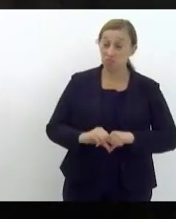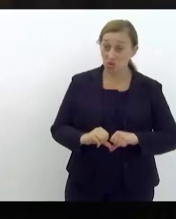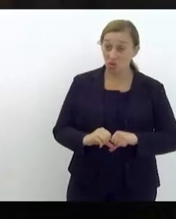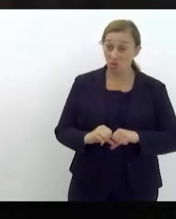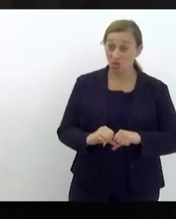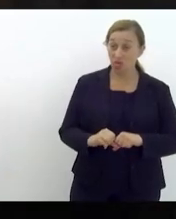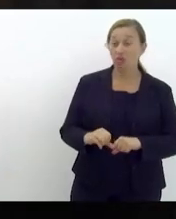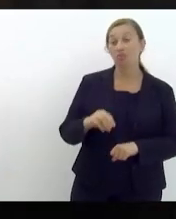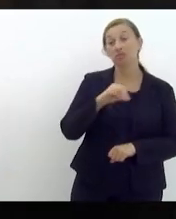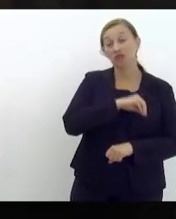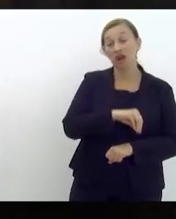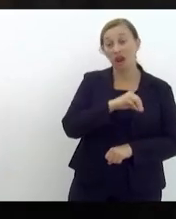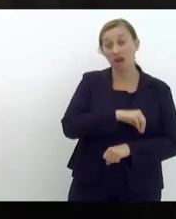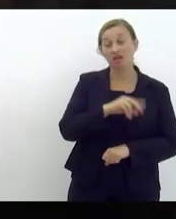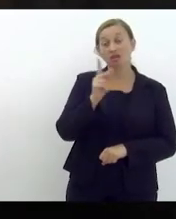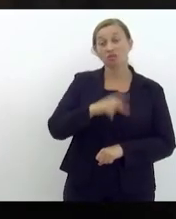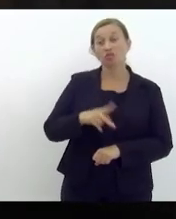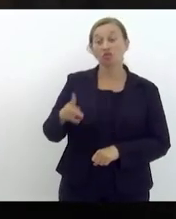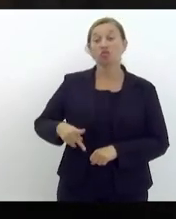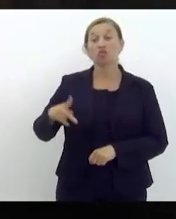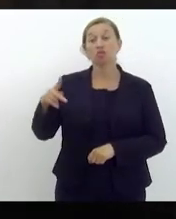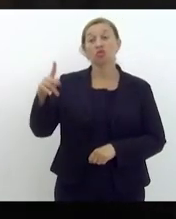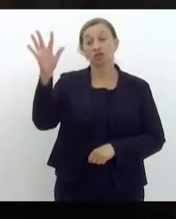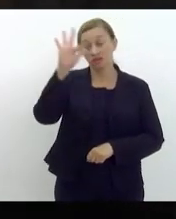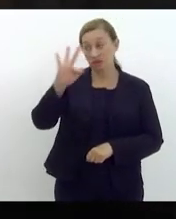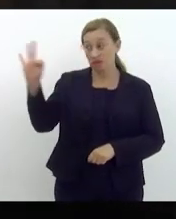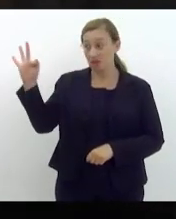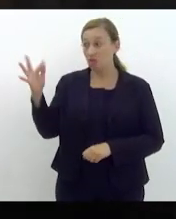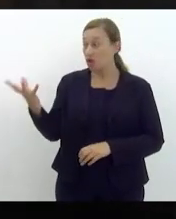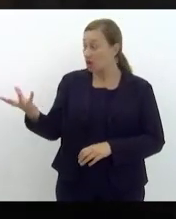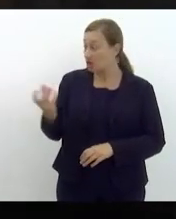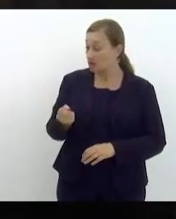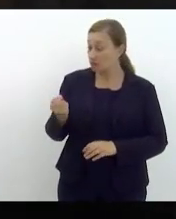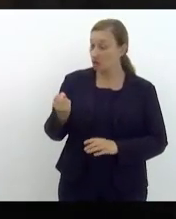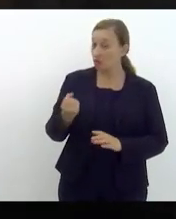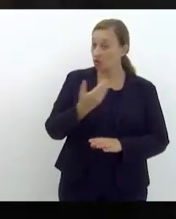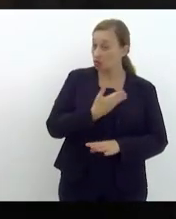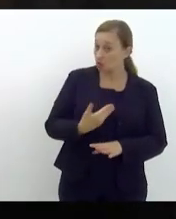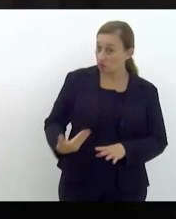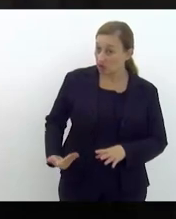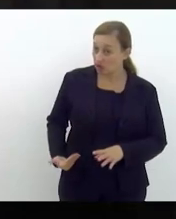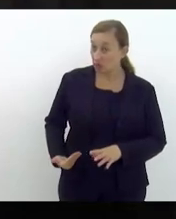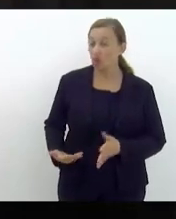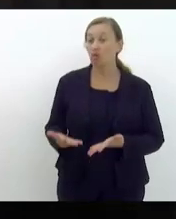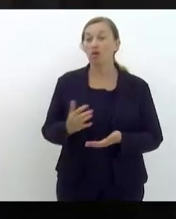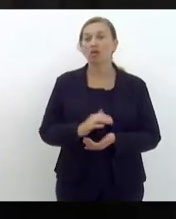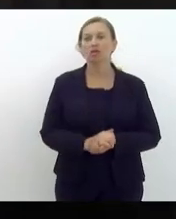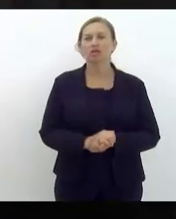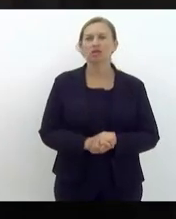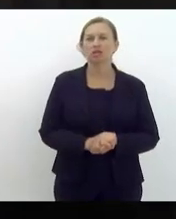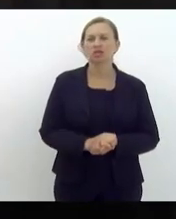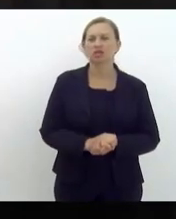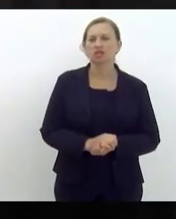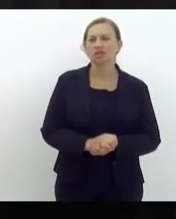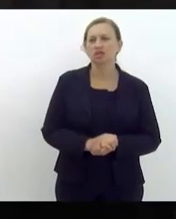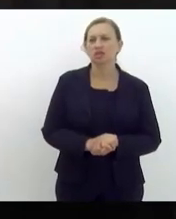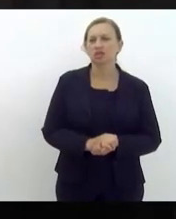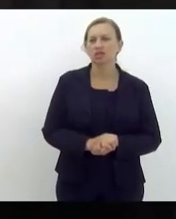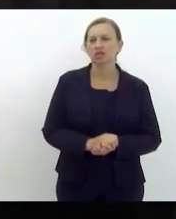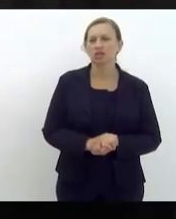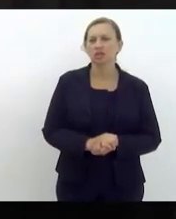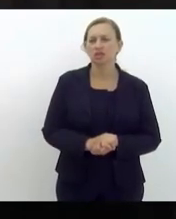federação Recebeu agora do governador de forma muito genérica apenas na